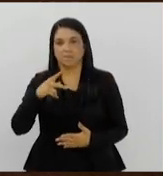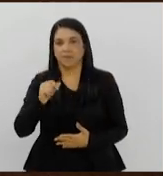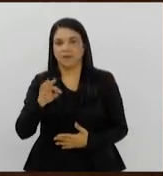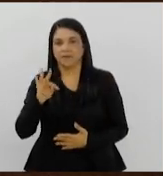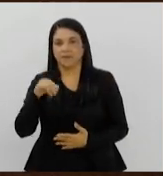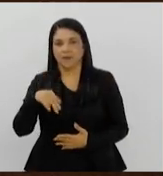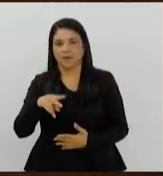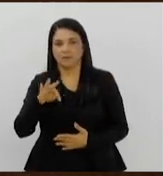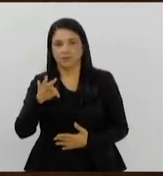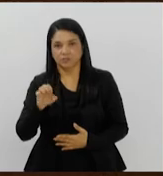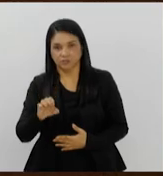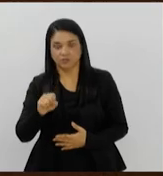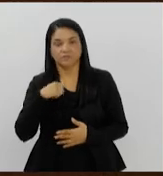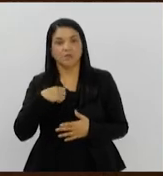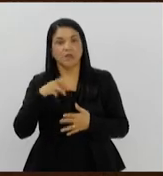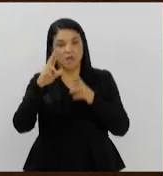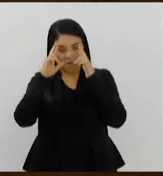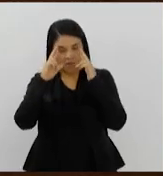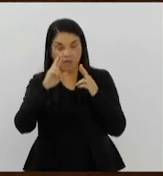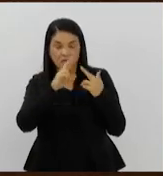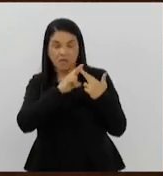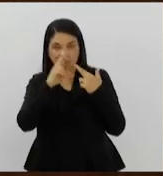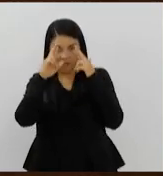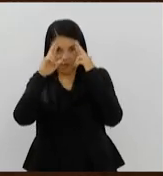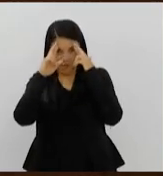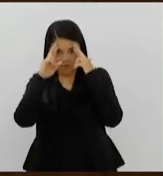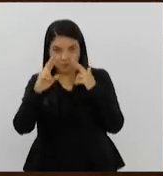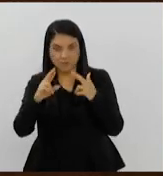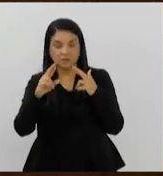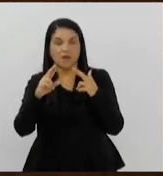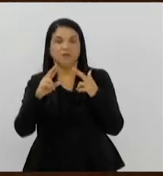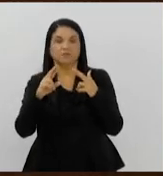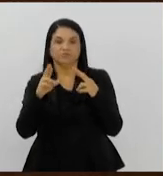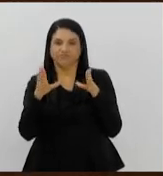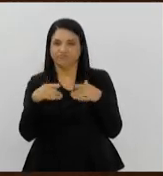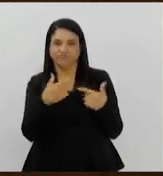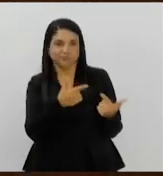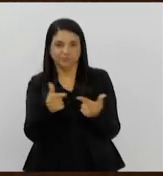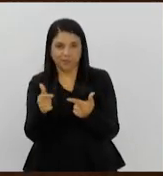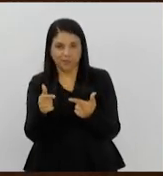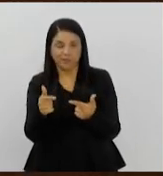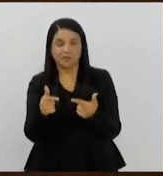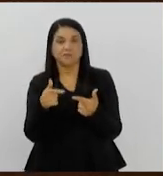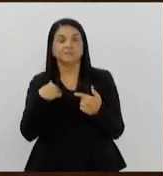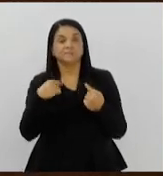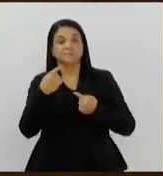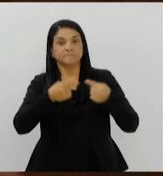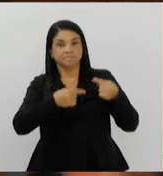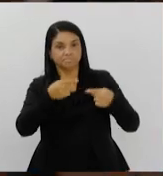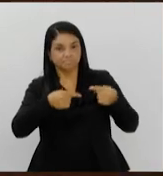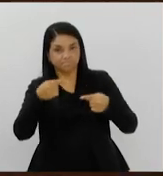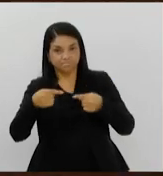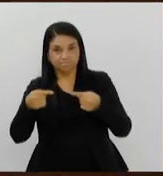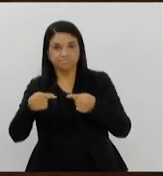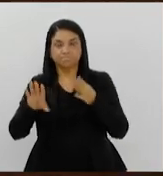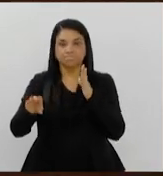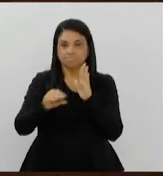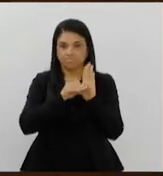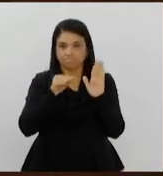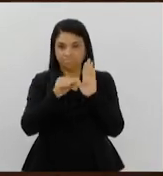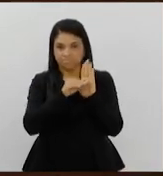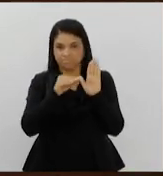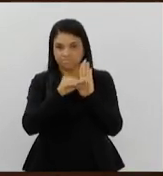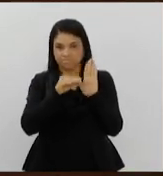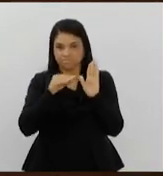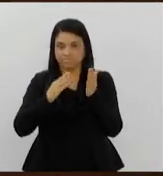como o conjunto dos bombeiros militares devem ser. No âmbito do debate, a gente incorporou uma outra emenda, então a nossa emenda